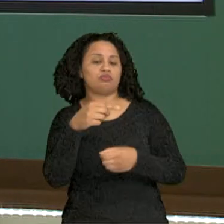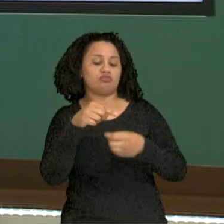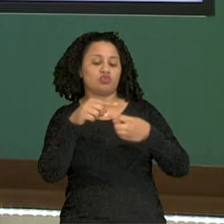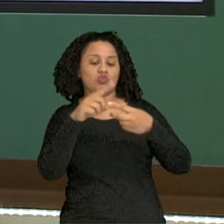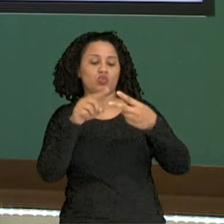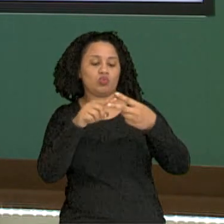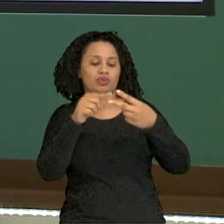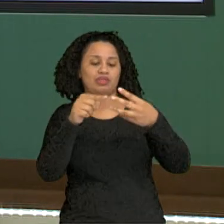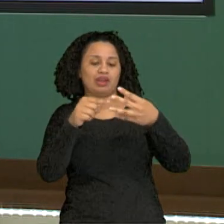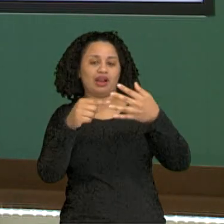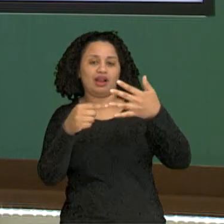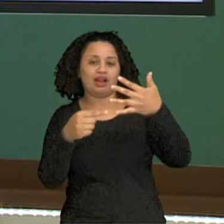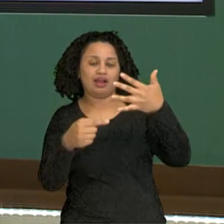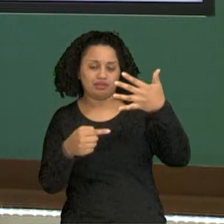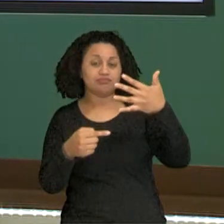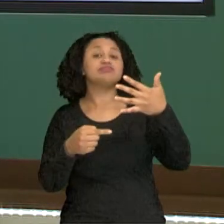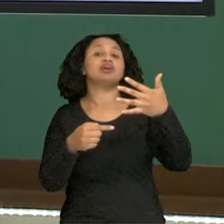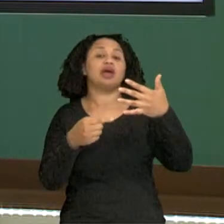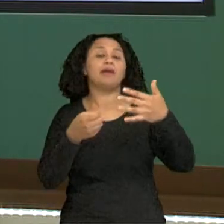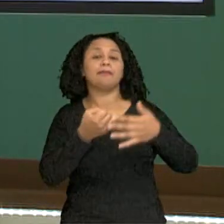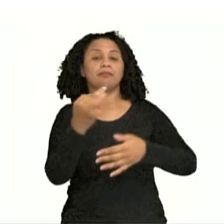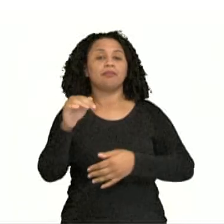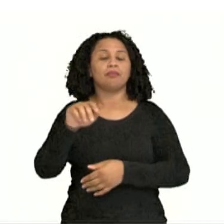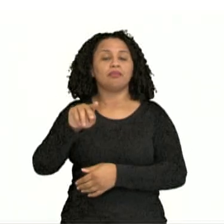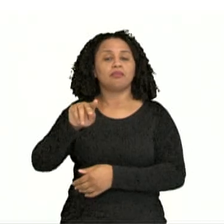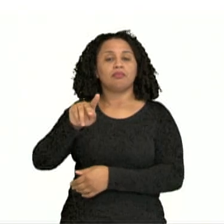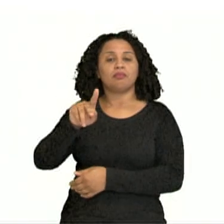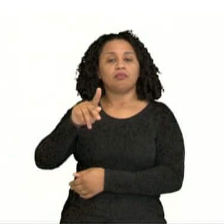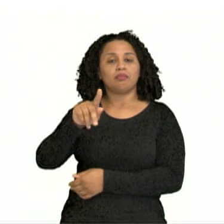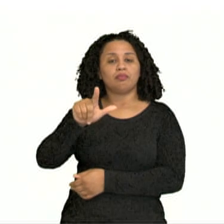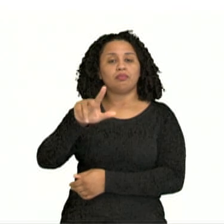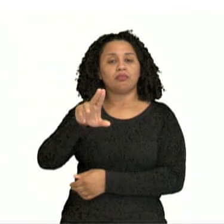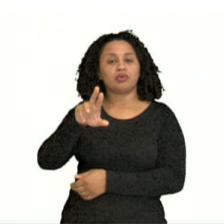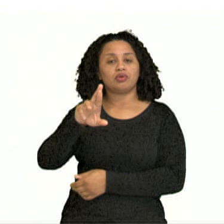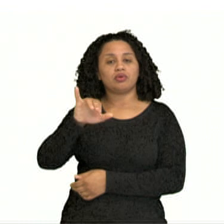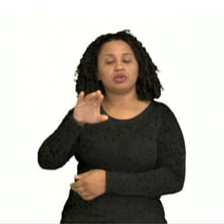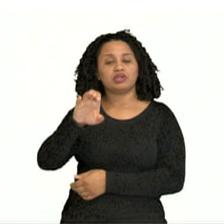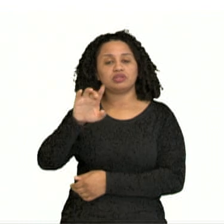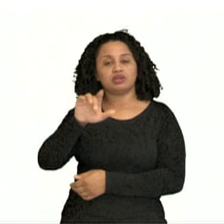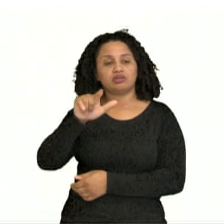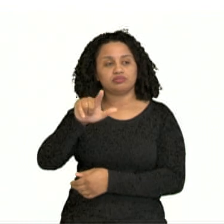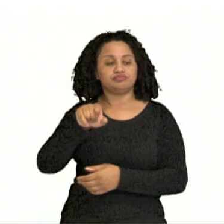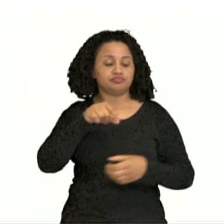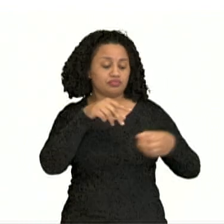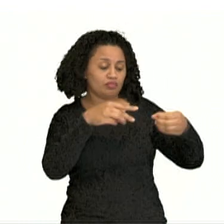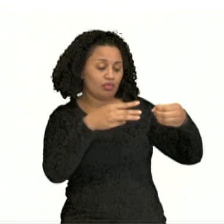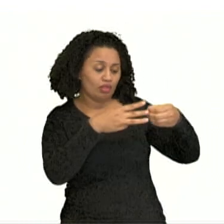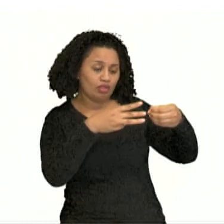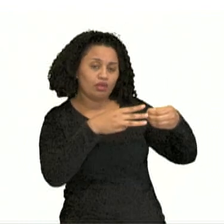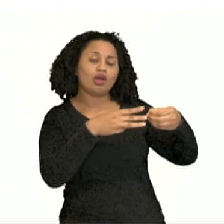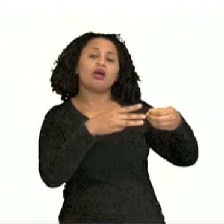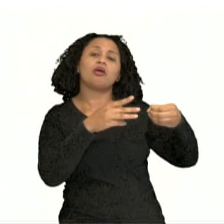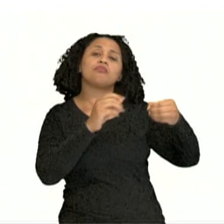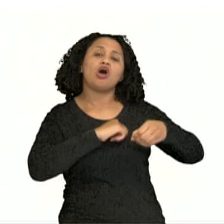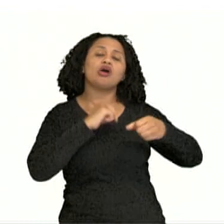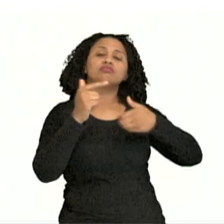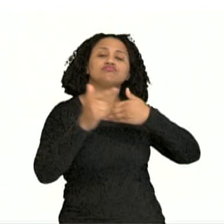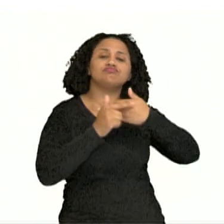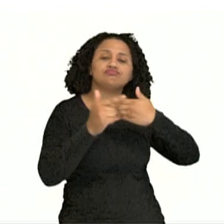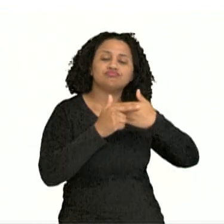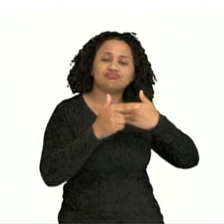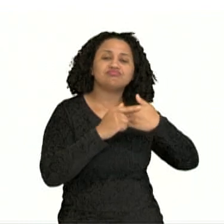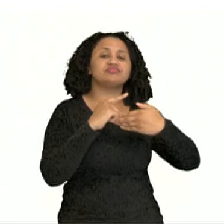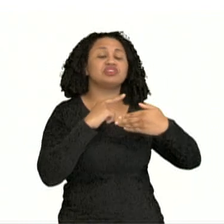diante, pluricelular. E essa célula é capaz de realizar todas as funções que mantêm o